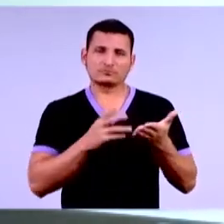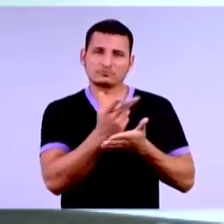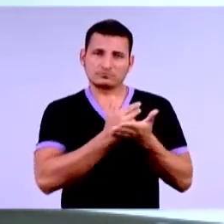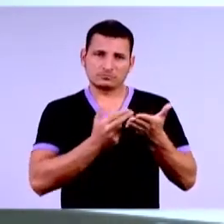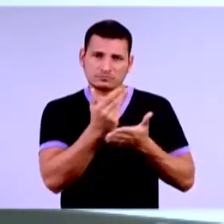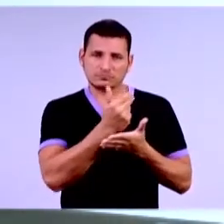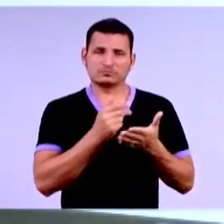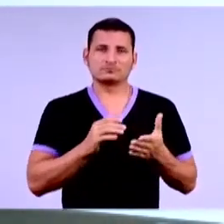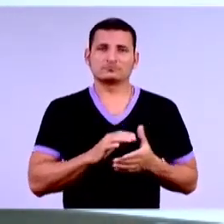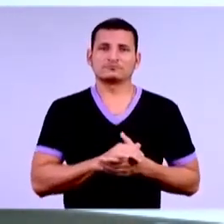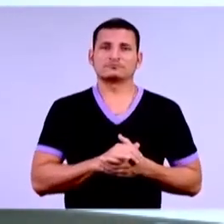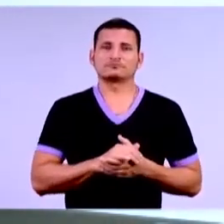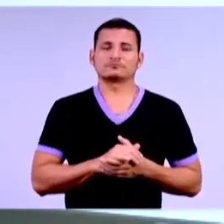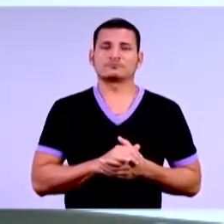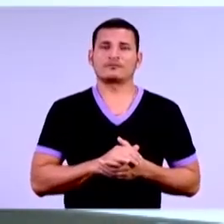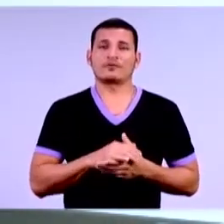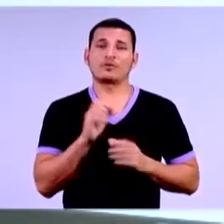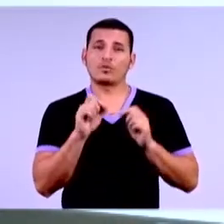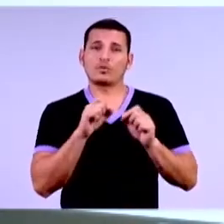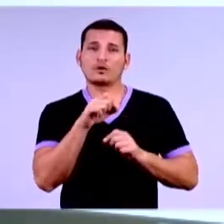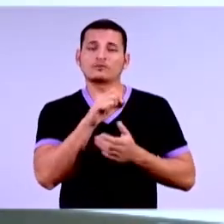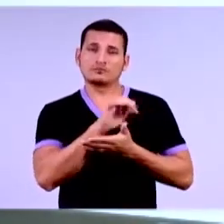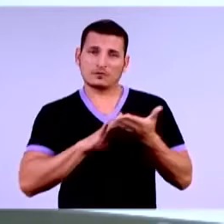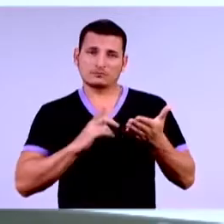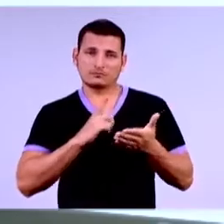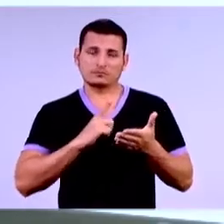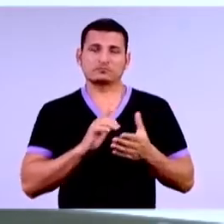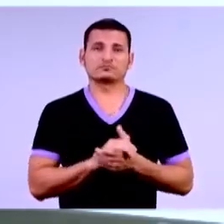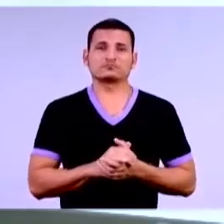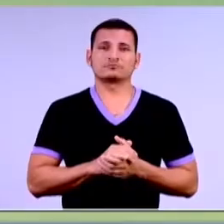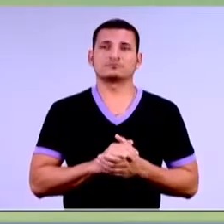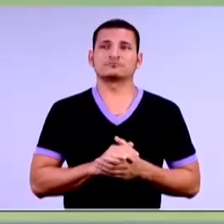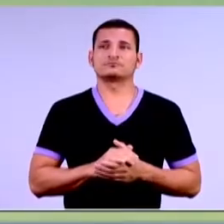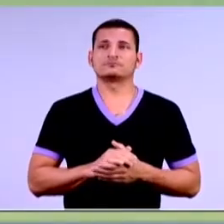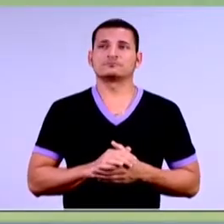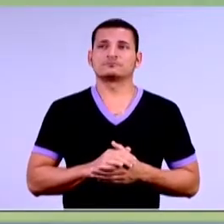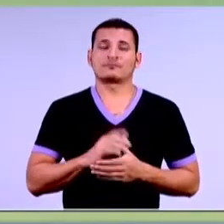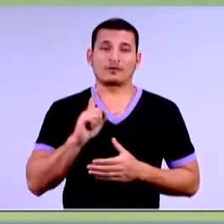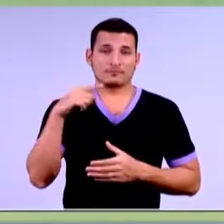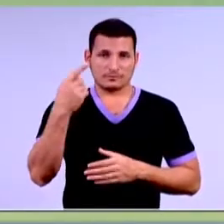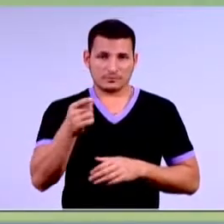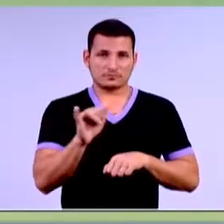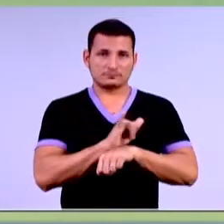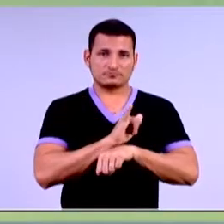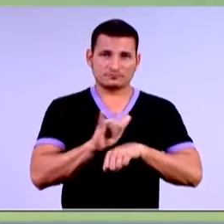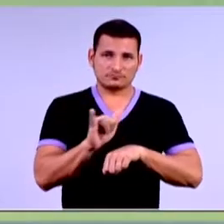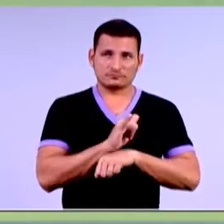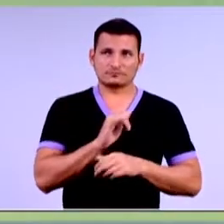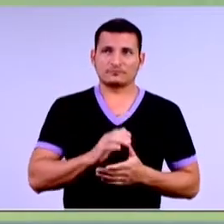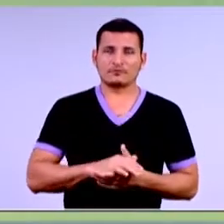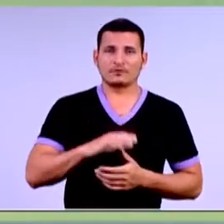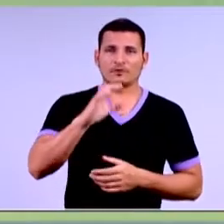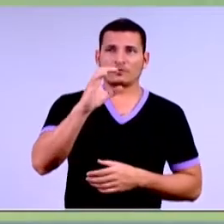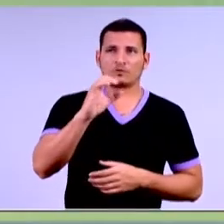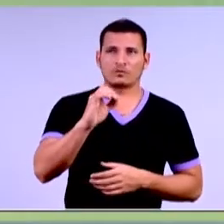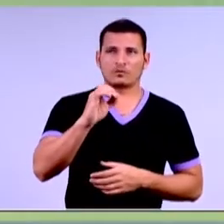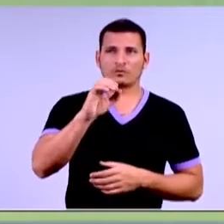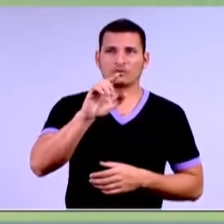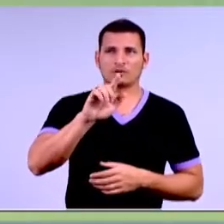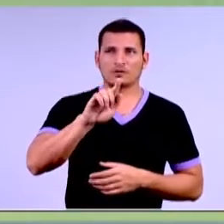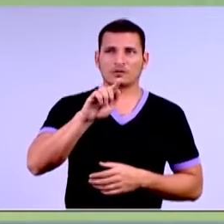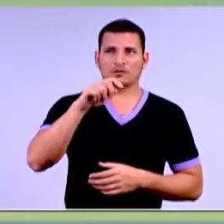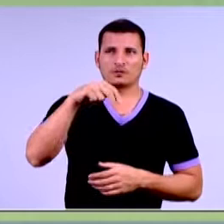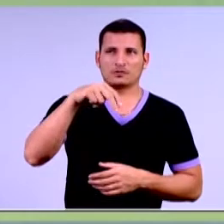sobre o que o texto está falando quem próximas estratégias cognatos então nós temos